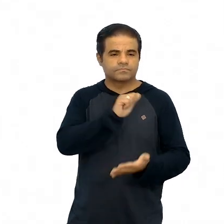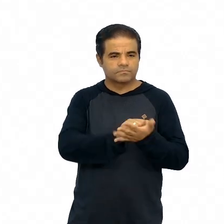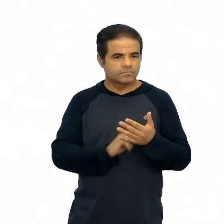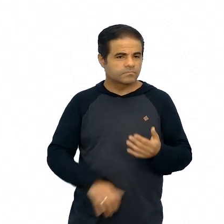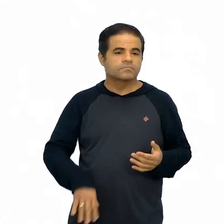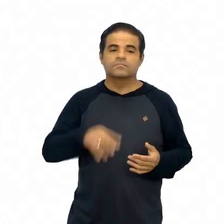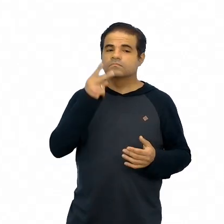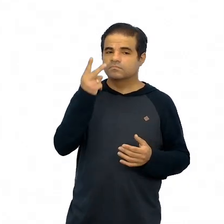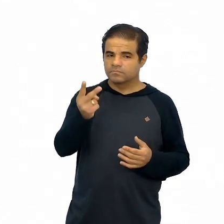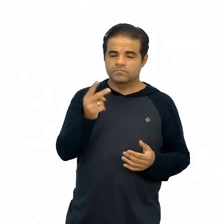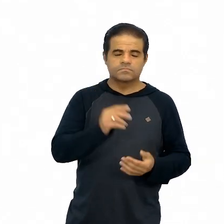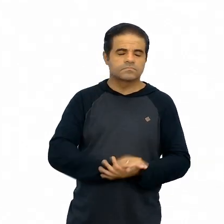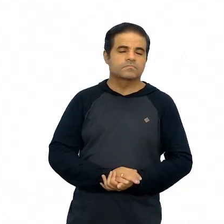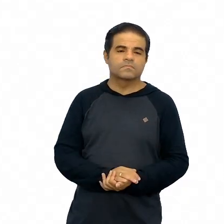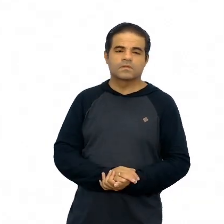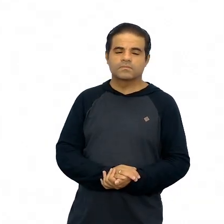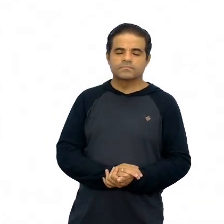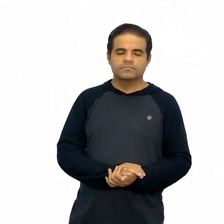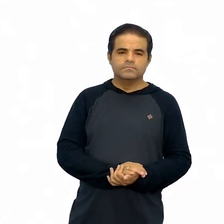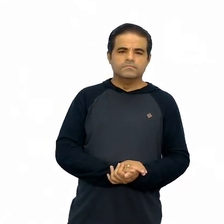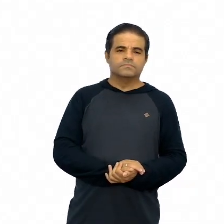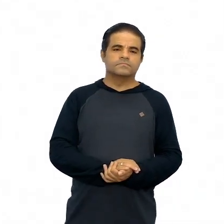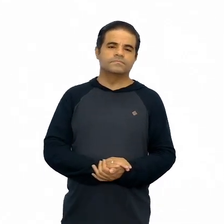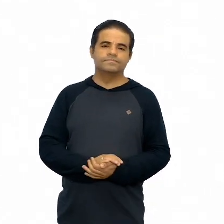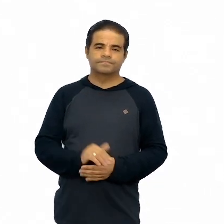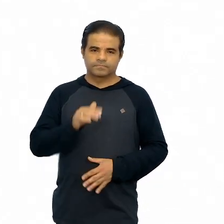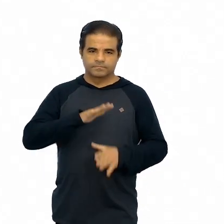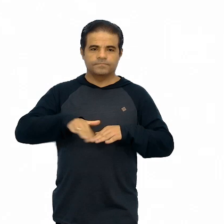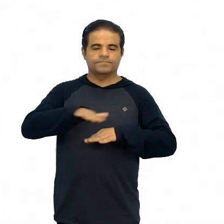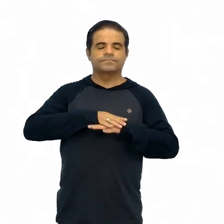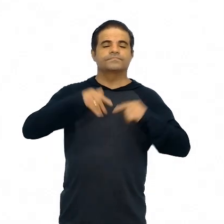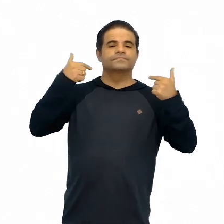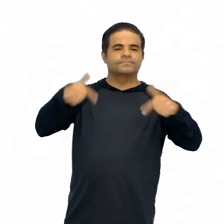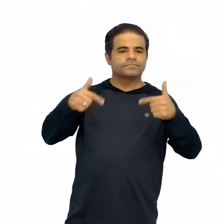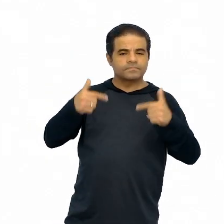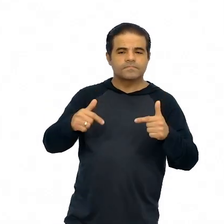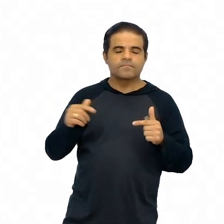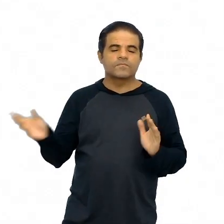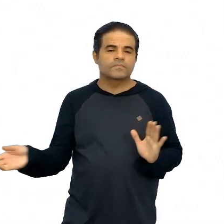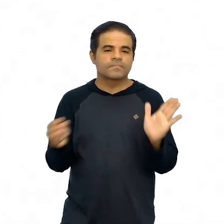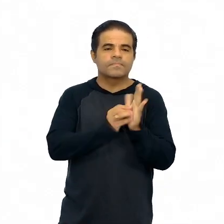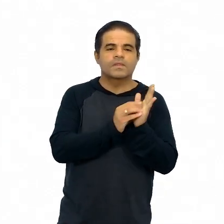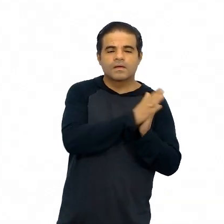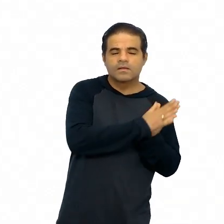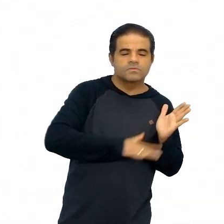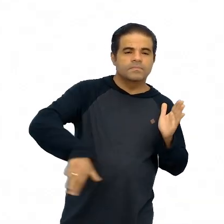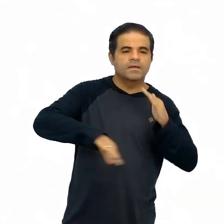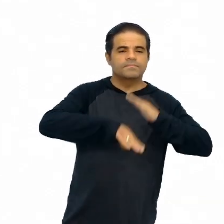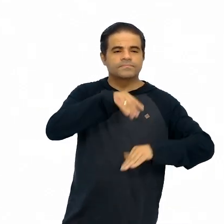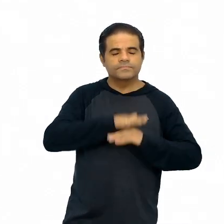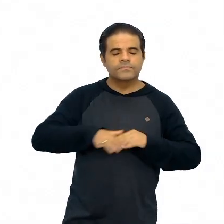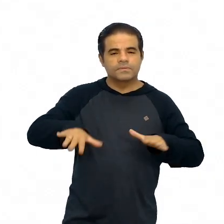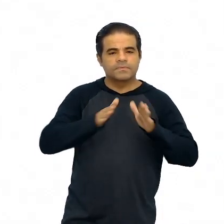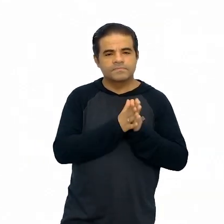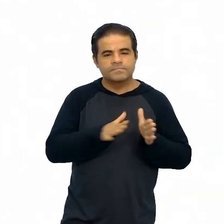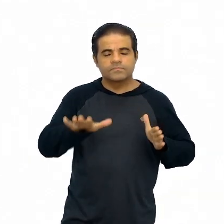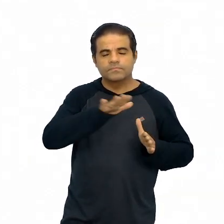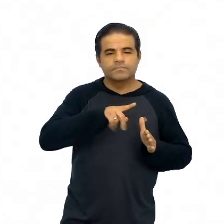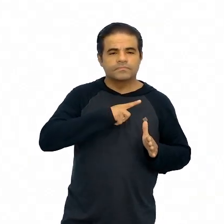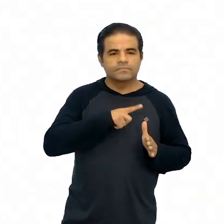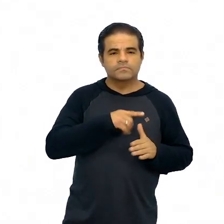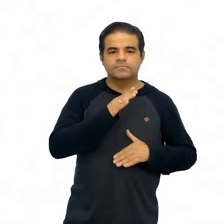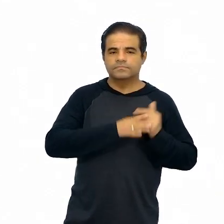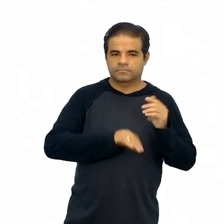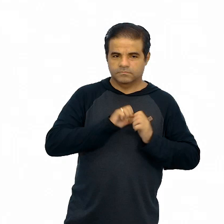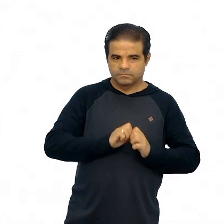atividade 2 ela trabalha com raio da circunferência, a incógnita está no segundo membro